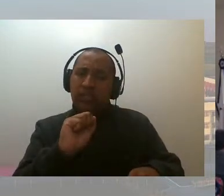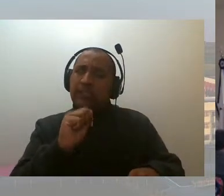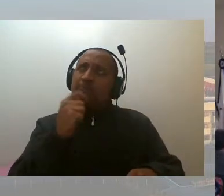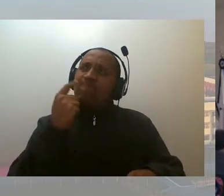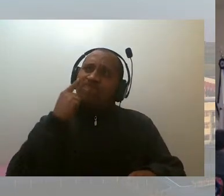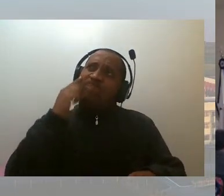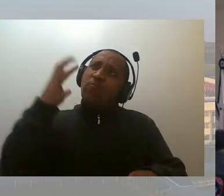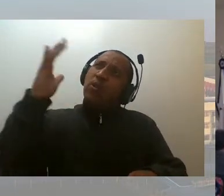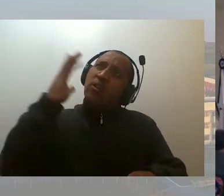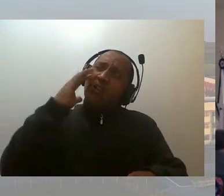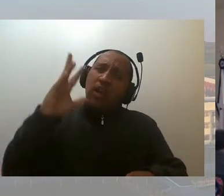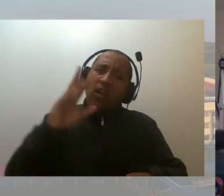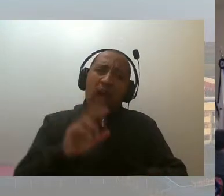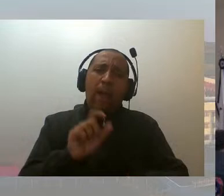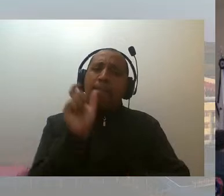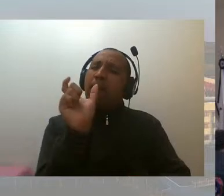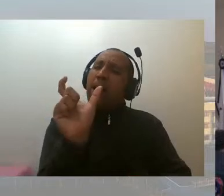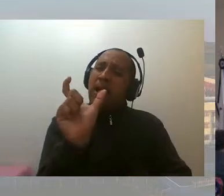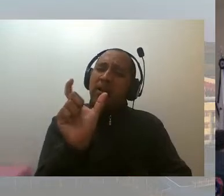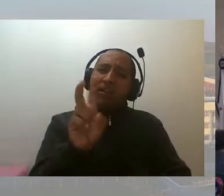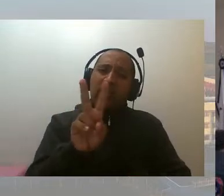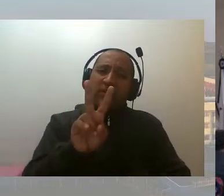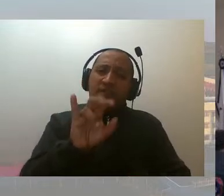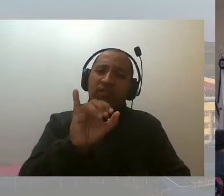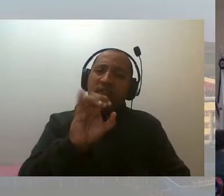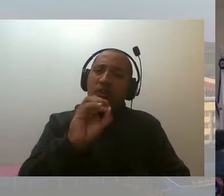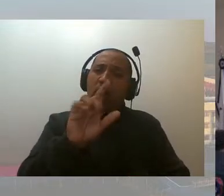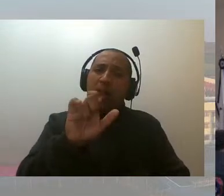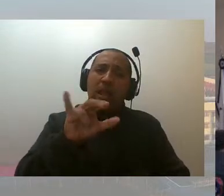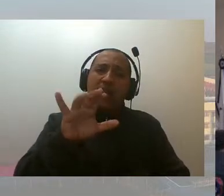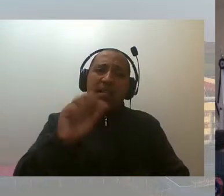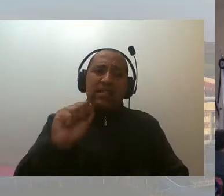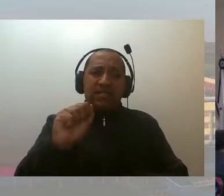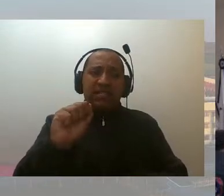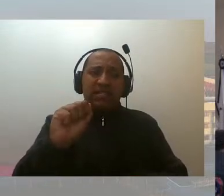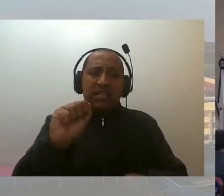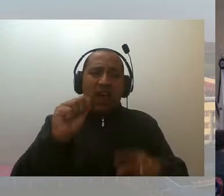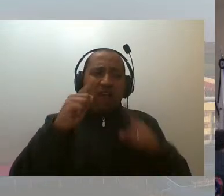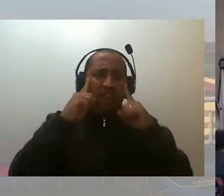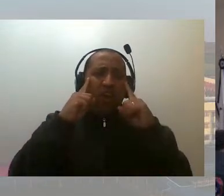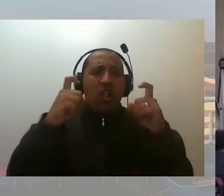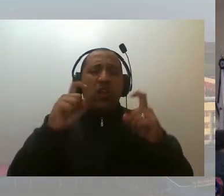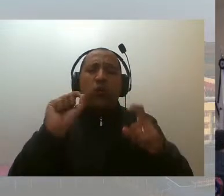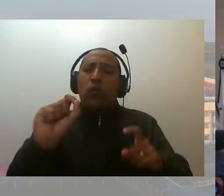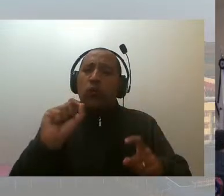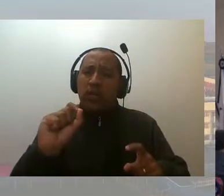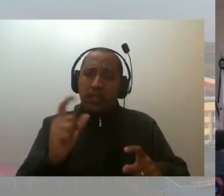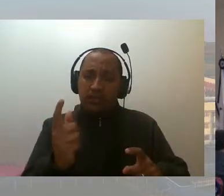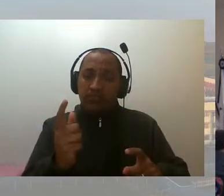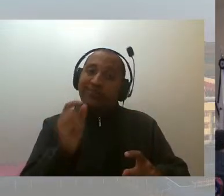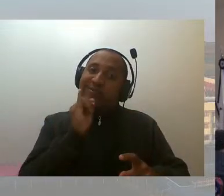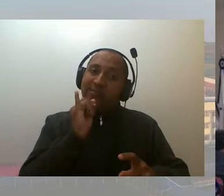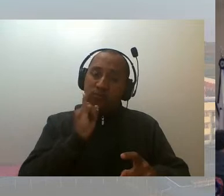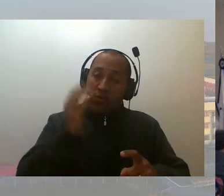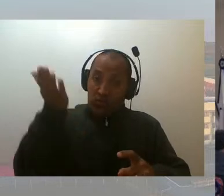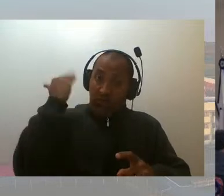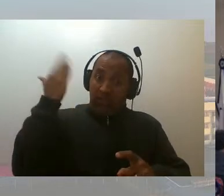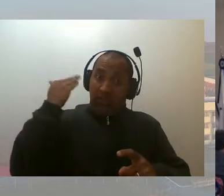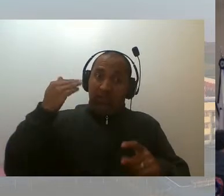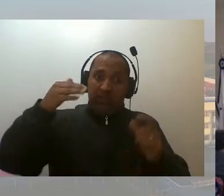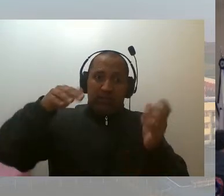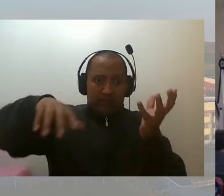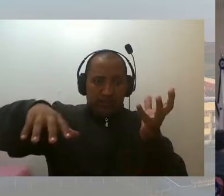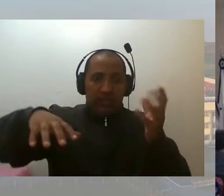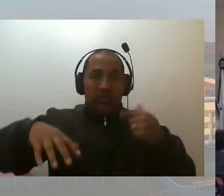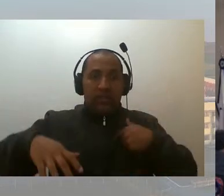refleti, o que é violência contra o negro? Semana passada, vindo de Brasília, eu passei no